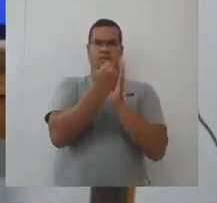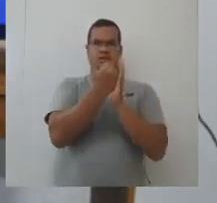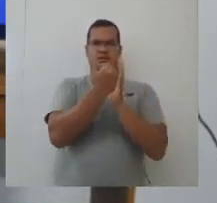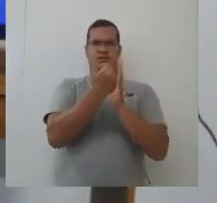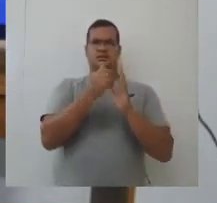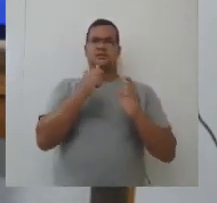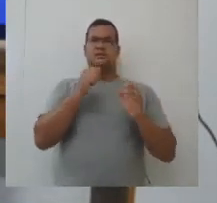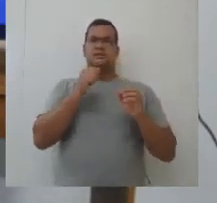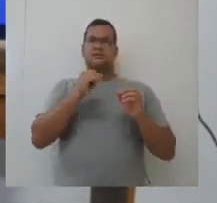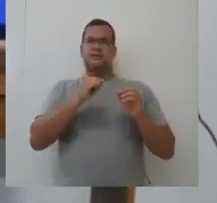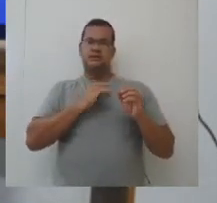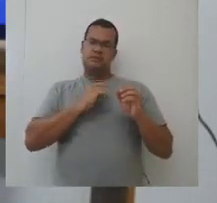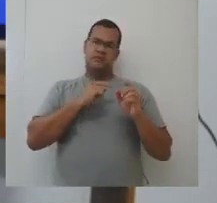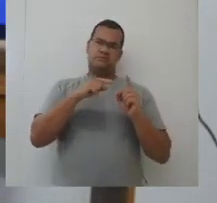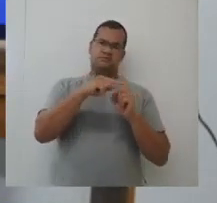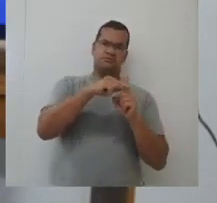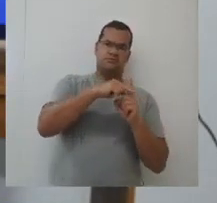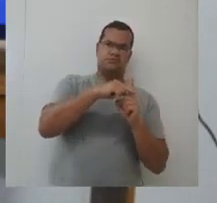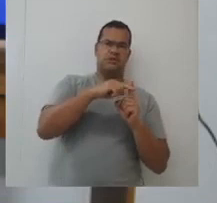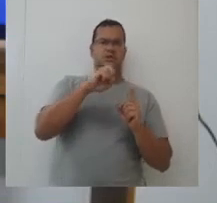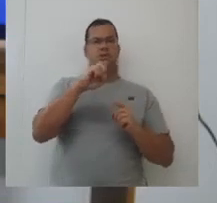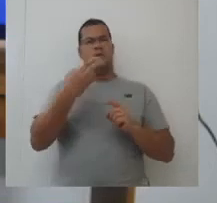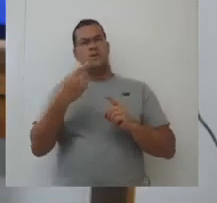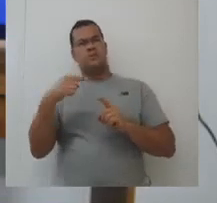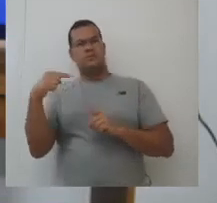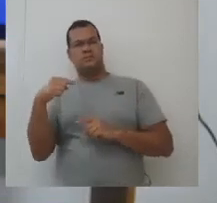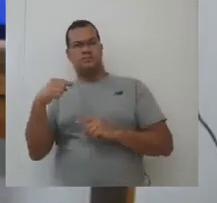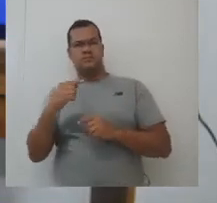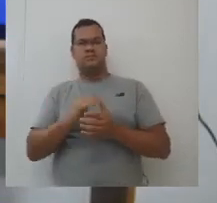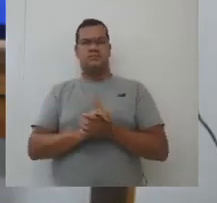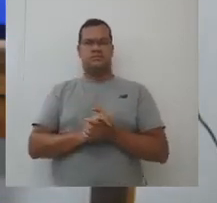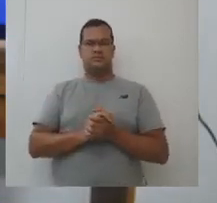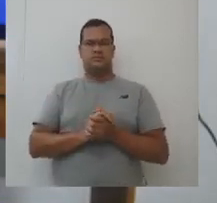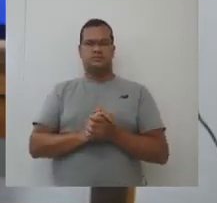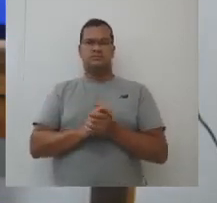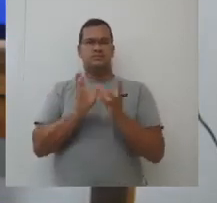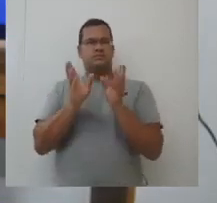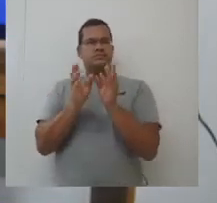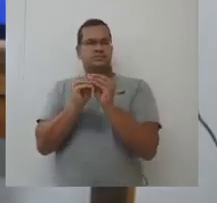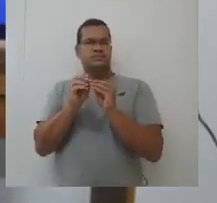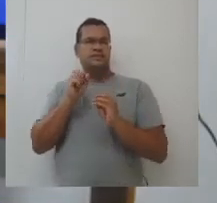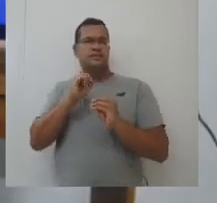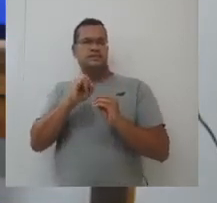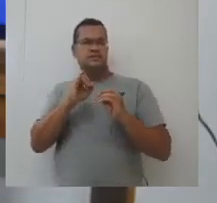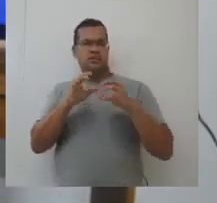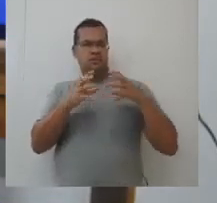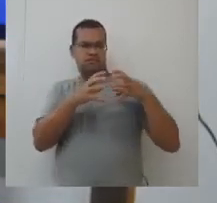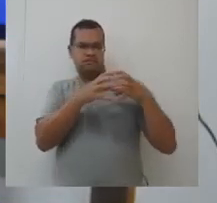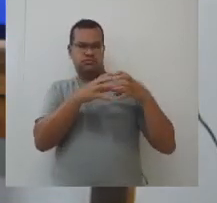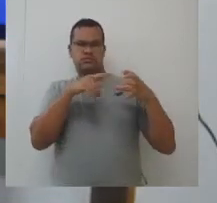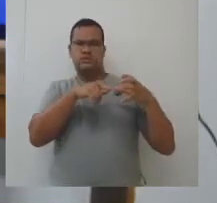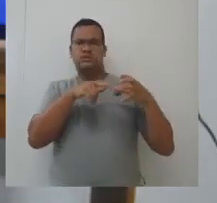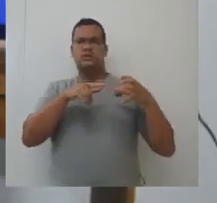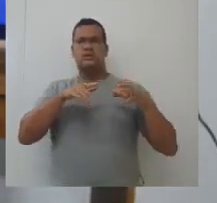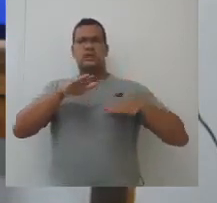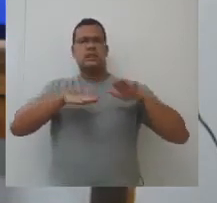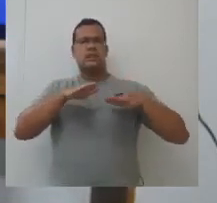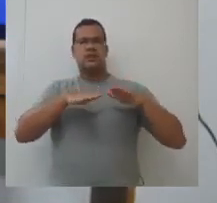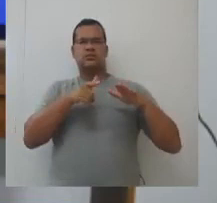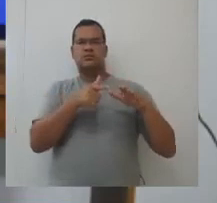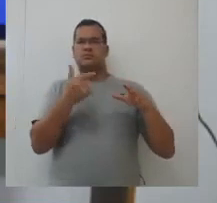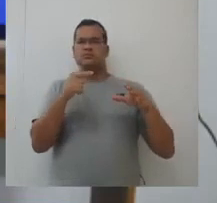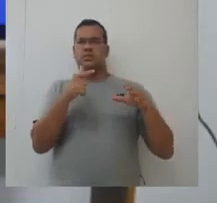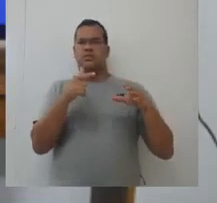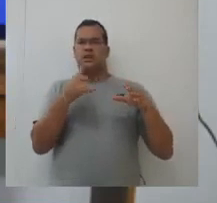tiver eletrizado ou positivamente ou negativamente. Resumindo, se for um corpo neutro que não tiver